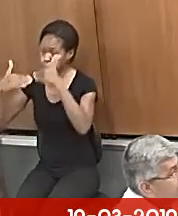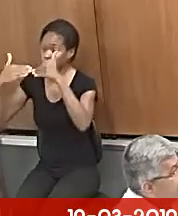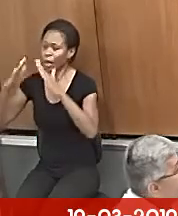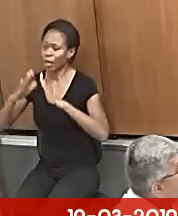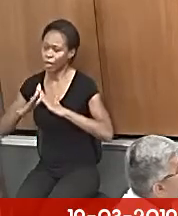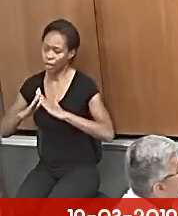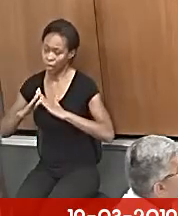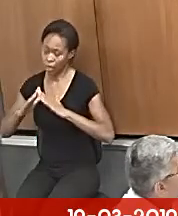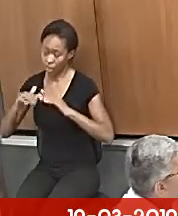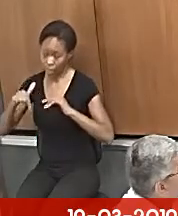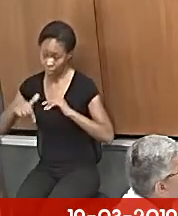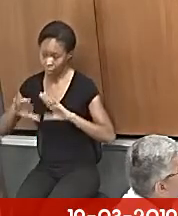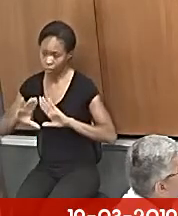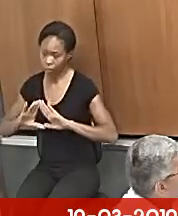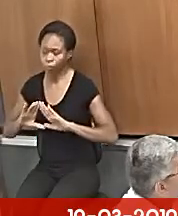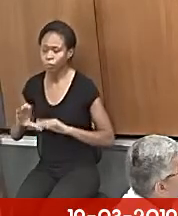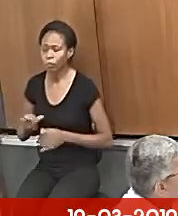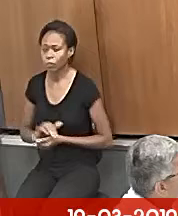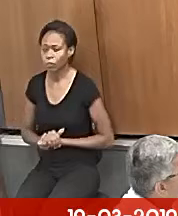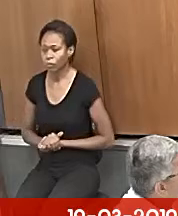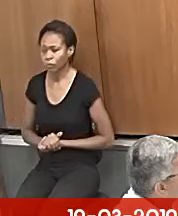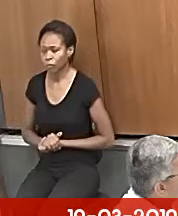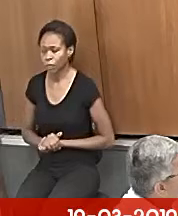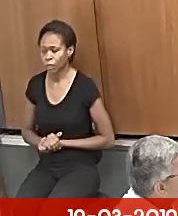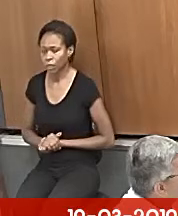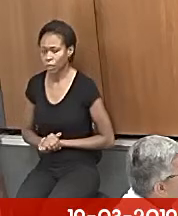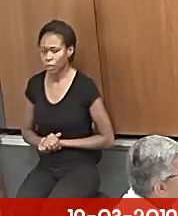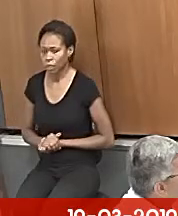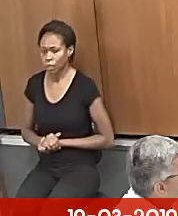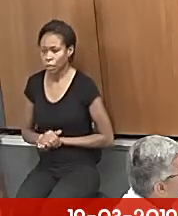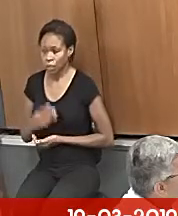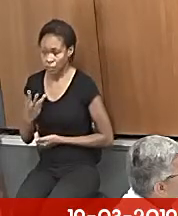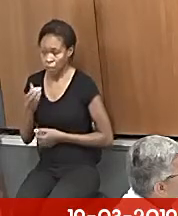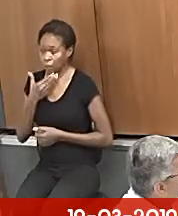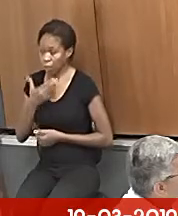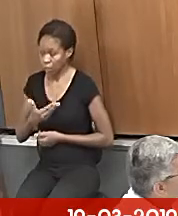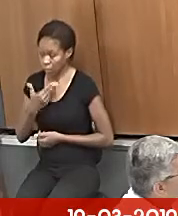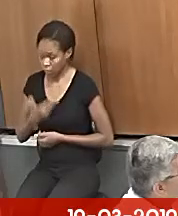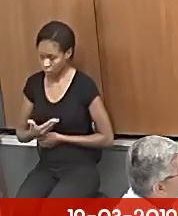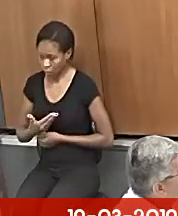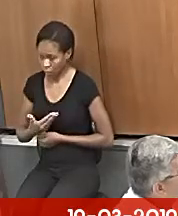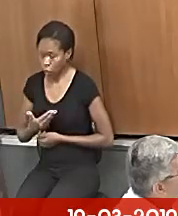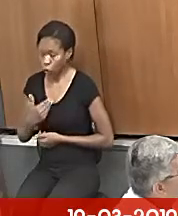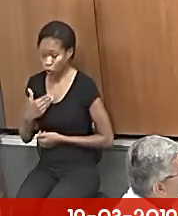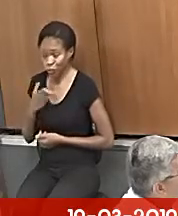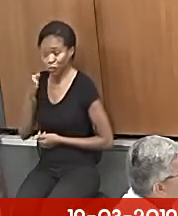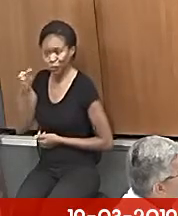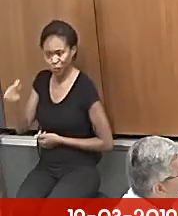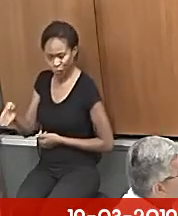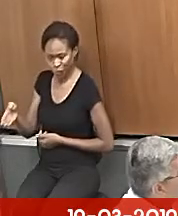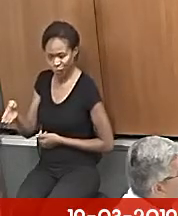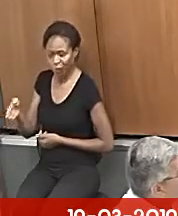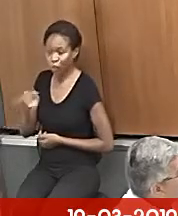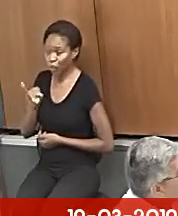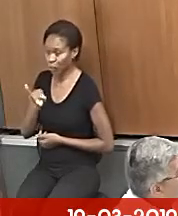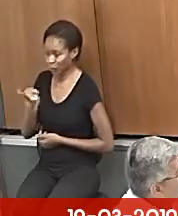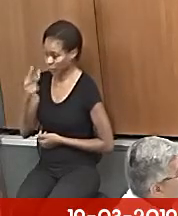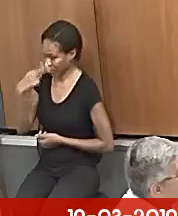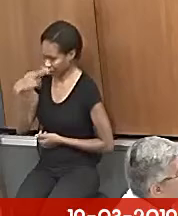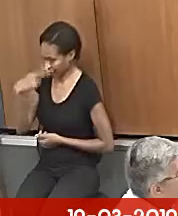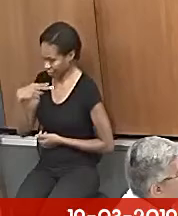no dia nacional do cego dia 3 de dezembro na fomos nós temos o rafael era o dia com o papai noel visitaria a